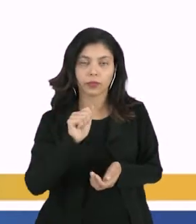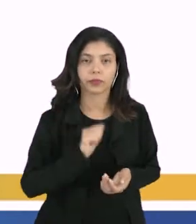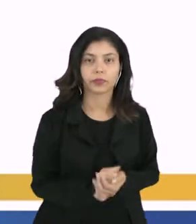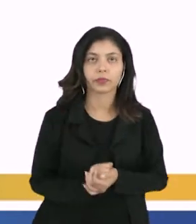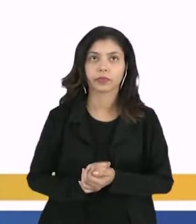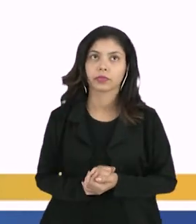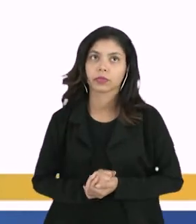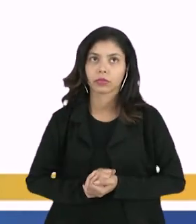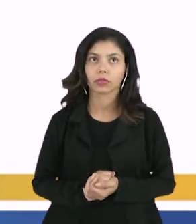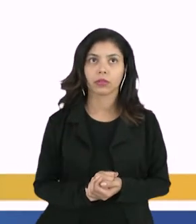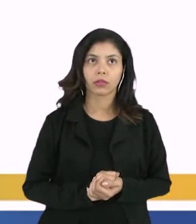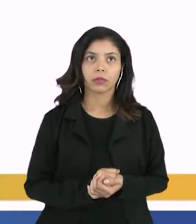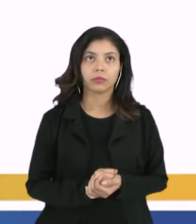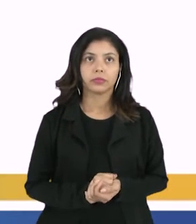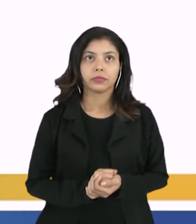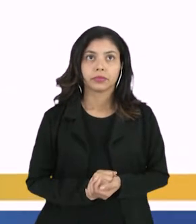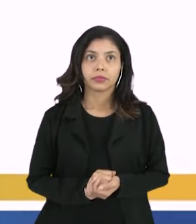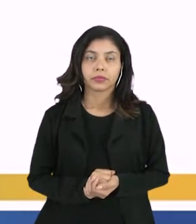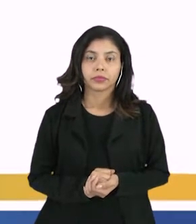ilegal.